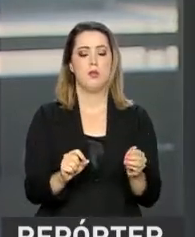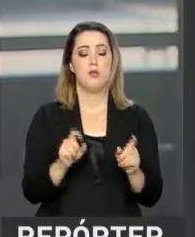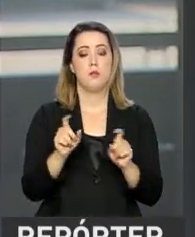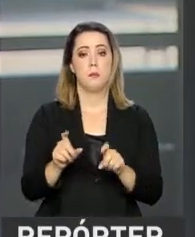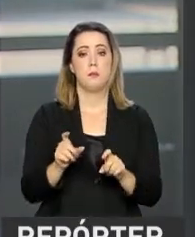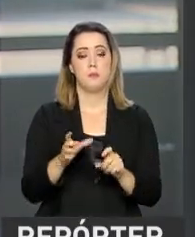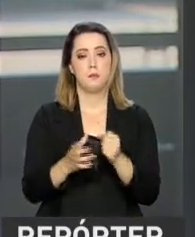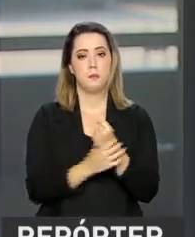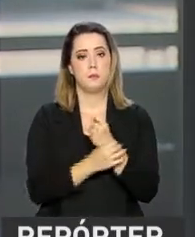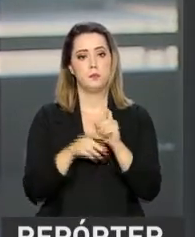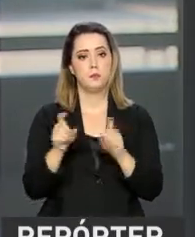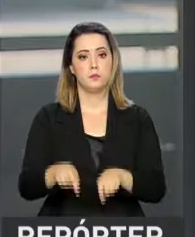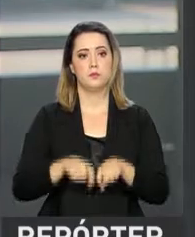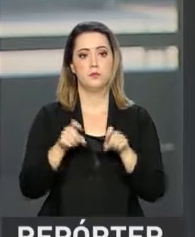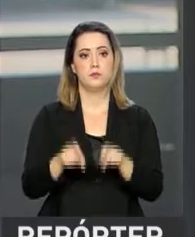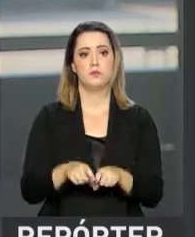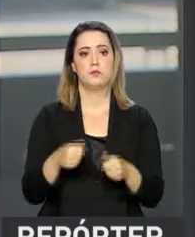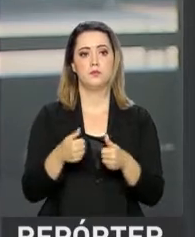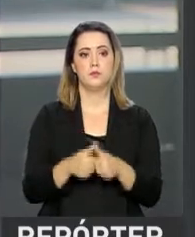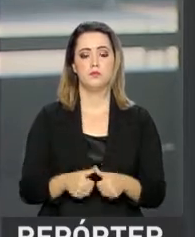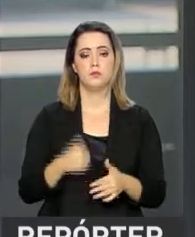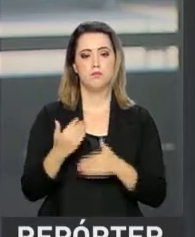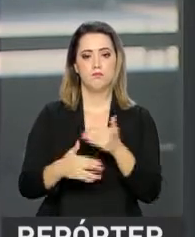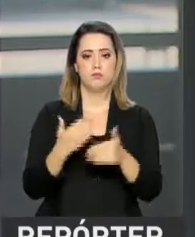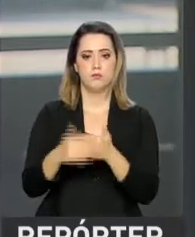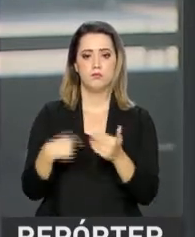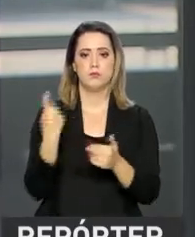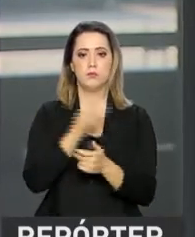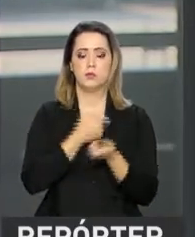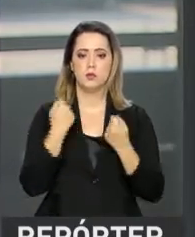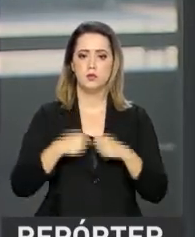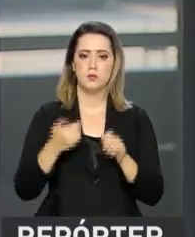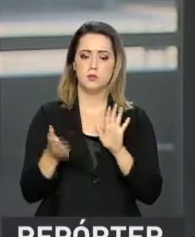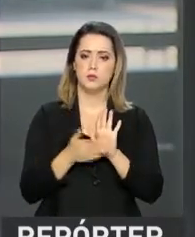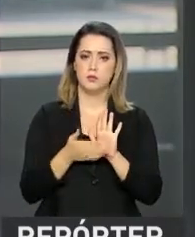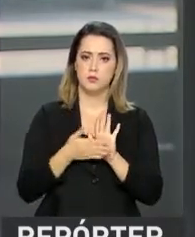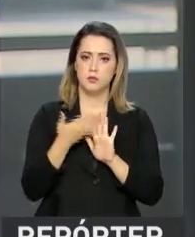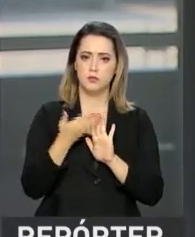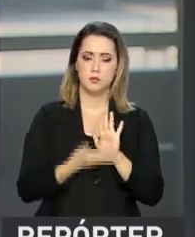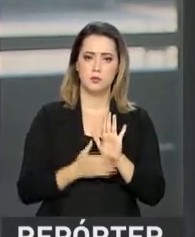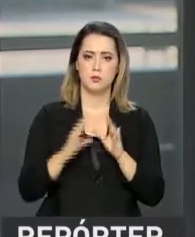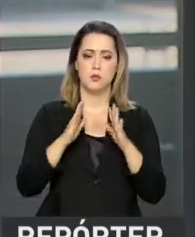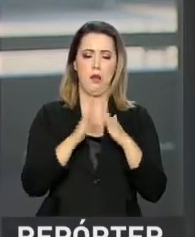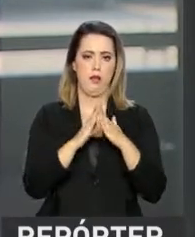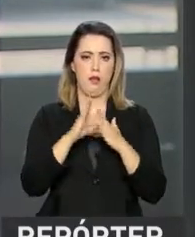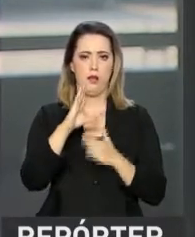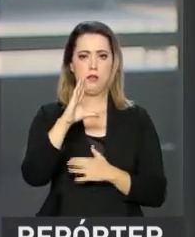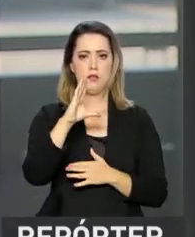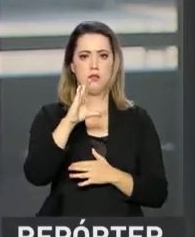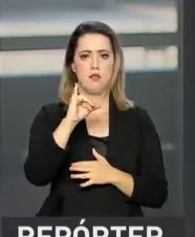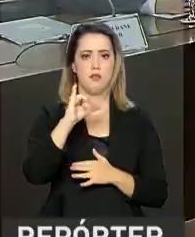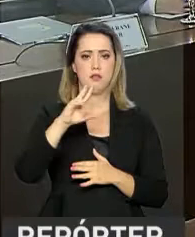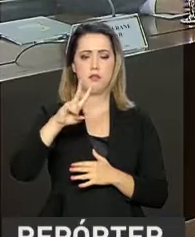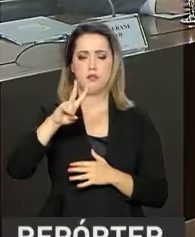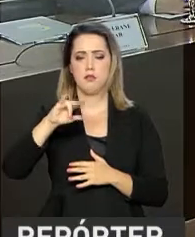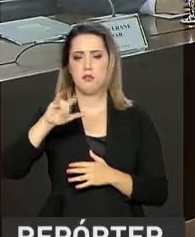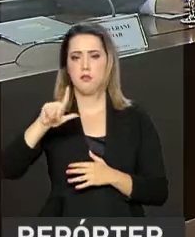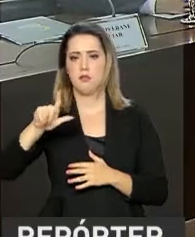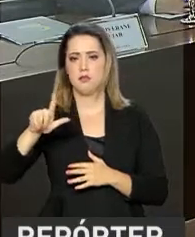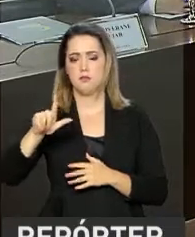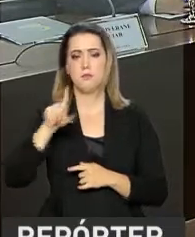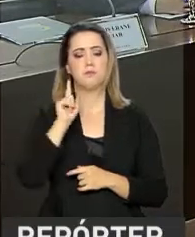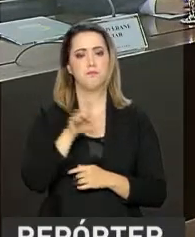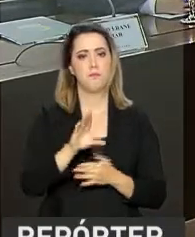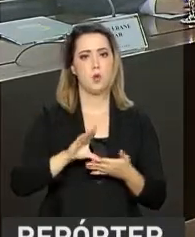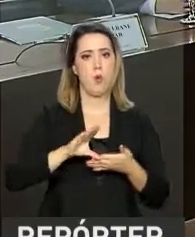uma reformulação está em andamento e nós devemos apresentar em breve à Casa Civil e a esse conselho também. O Conselhão, como